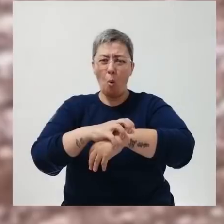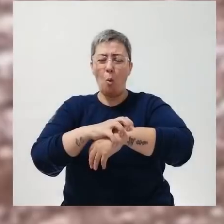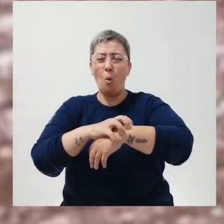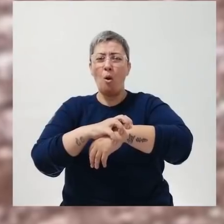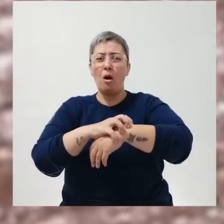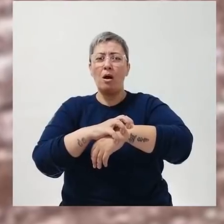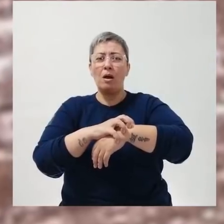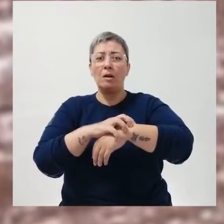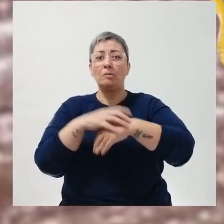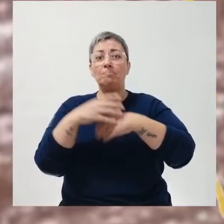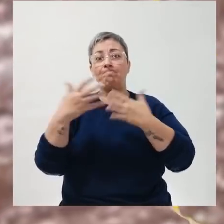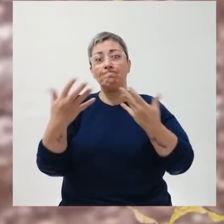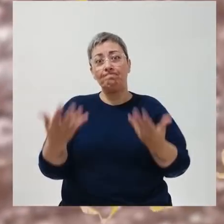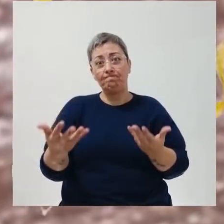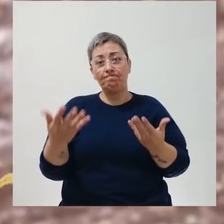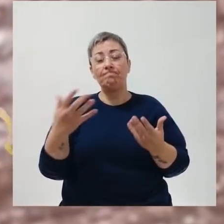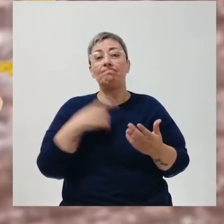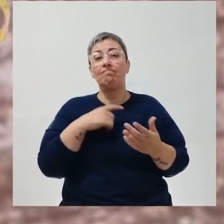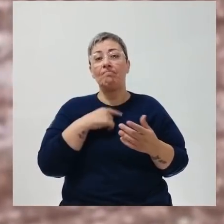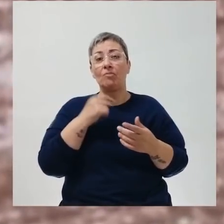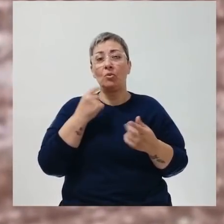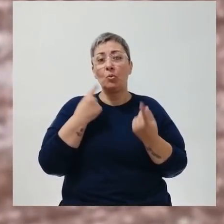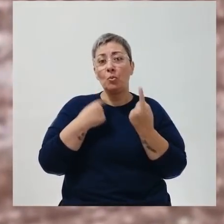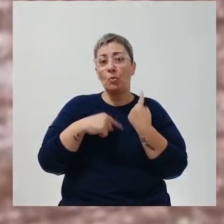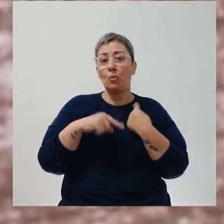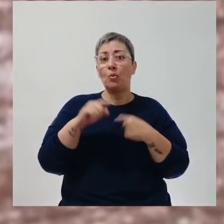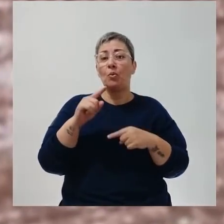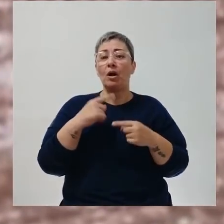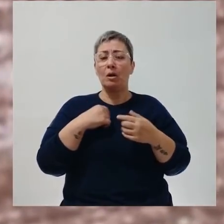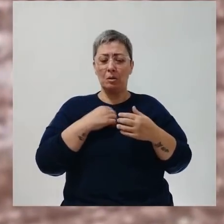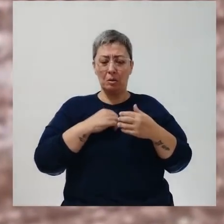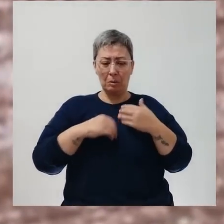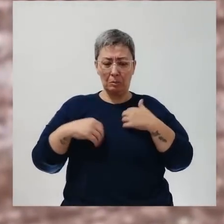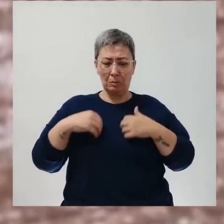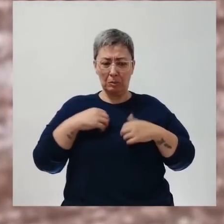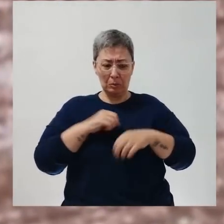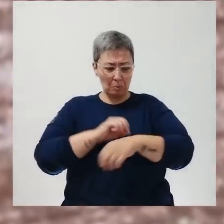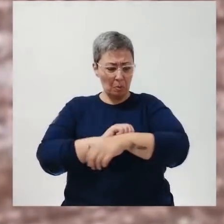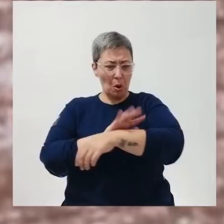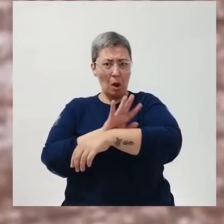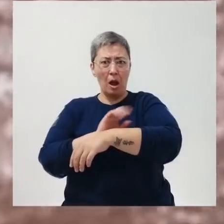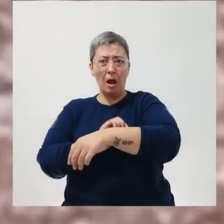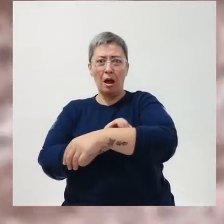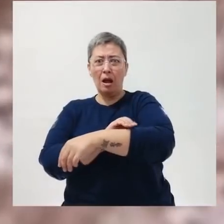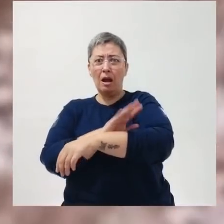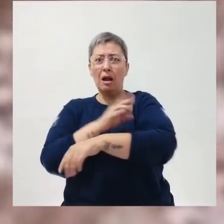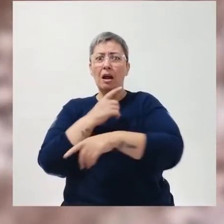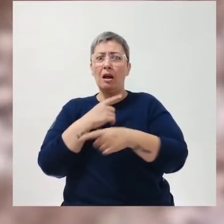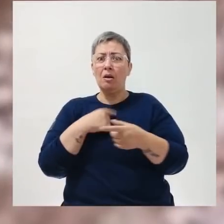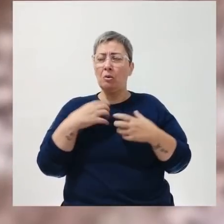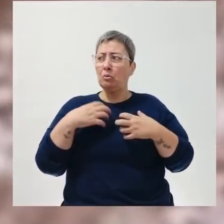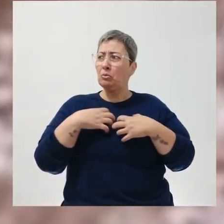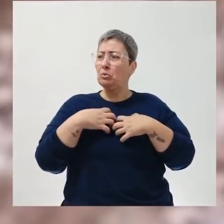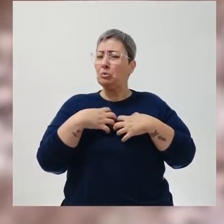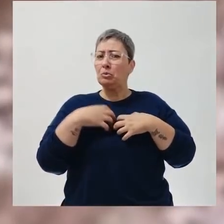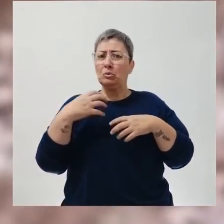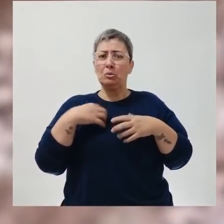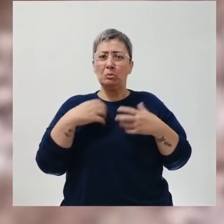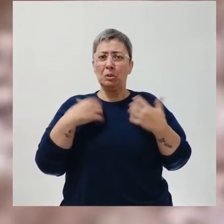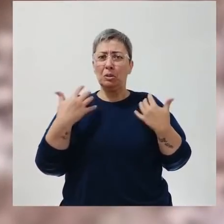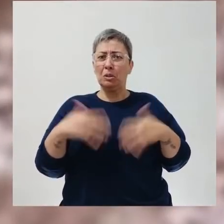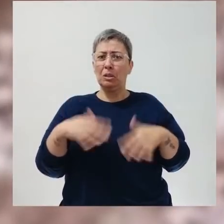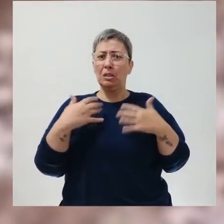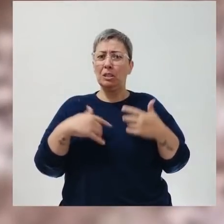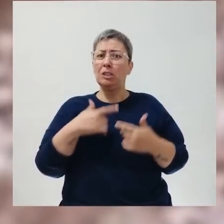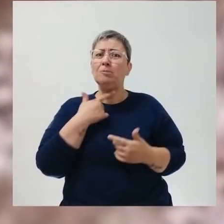bote. Desta vez, o animal começou a criar pelos. Ele sentiu uma